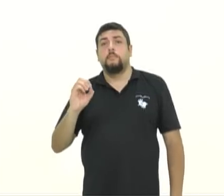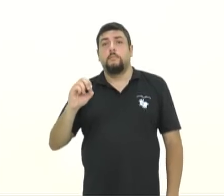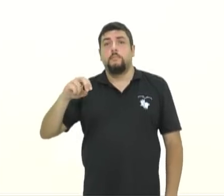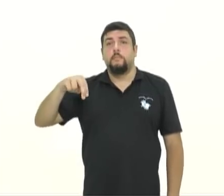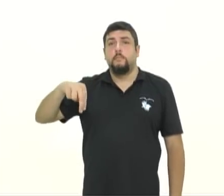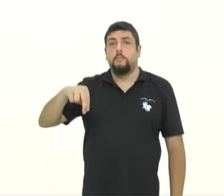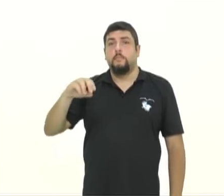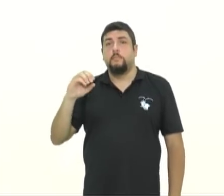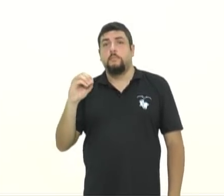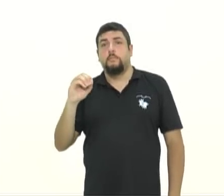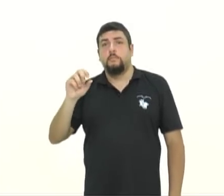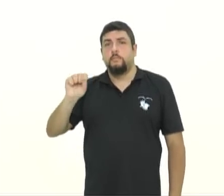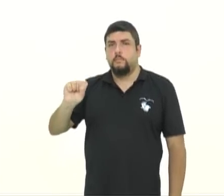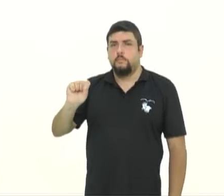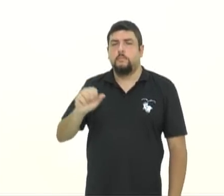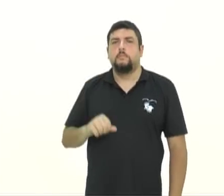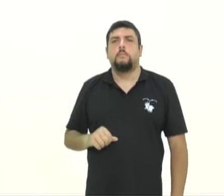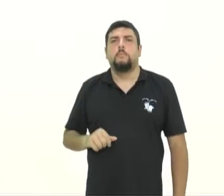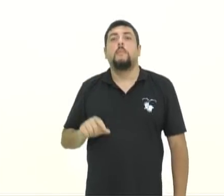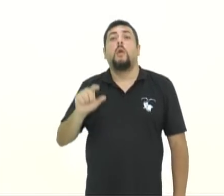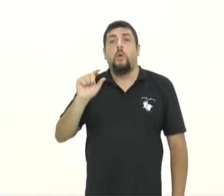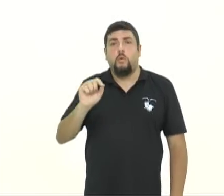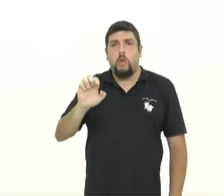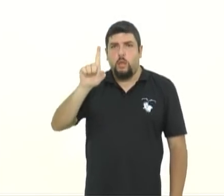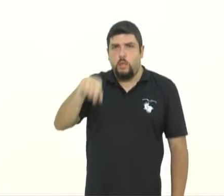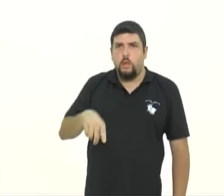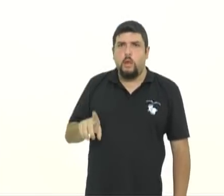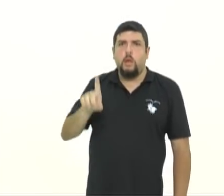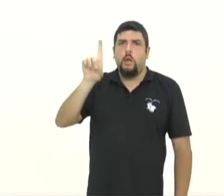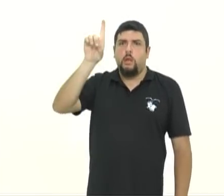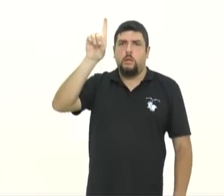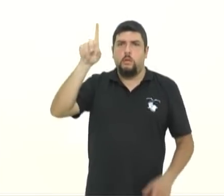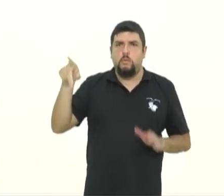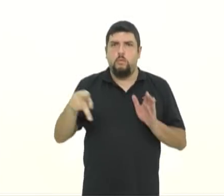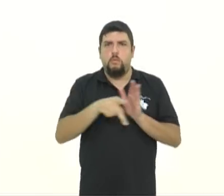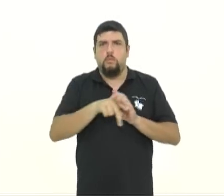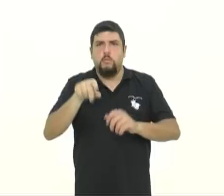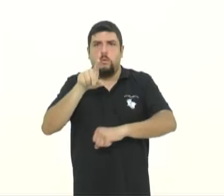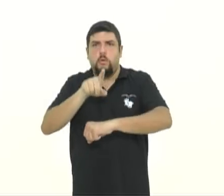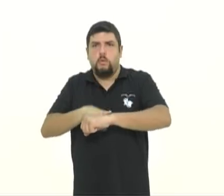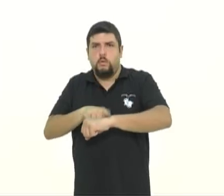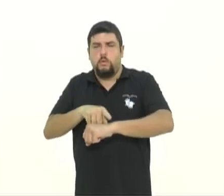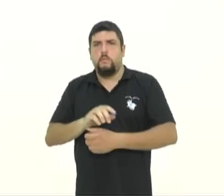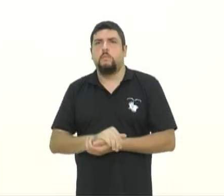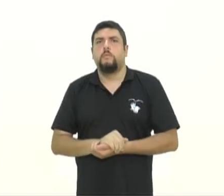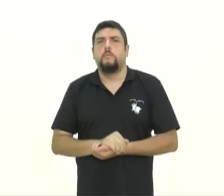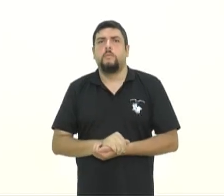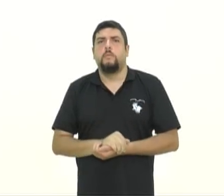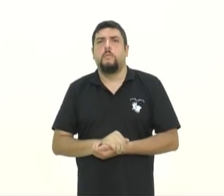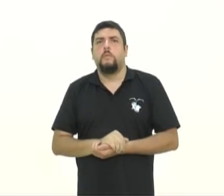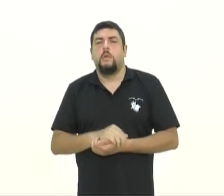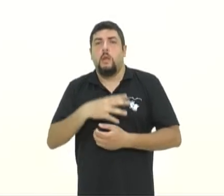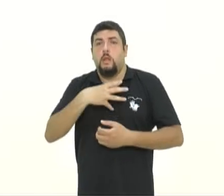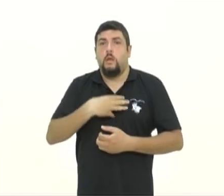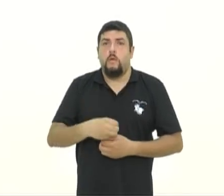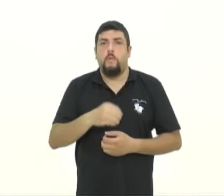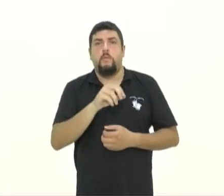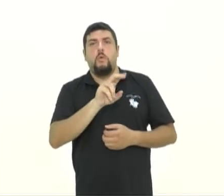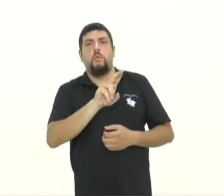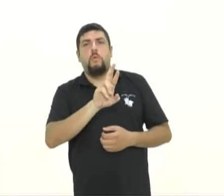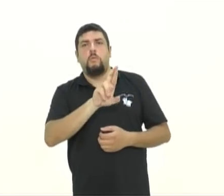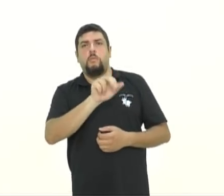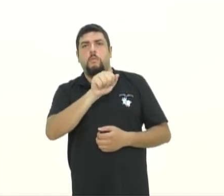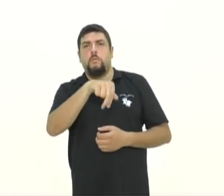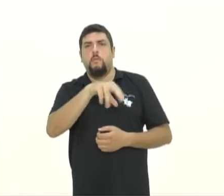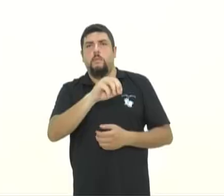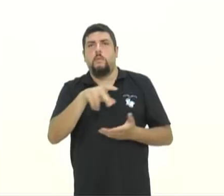a mitologia grega, é o deus do tempo, filho de Urano, que comanda o cosmo, e de Gaia, que